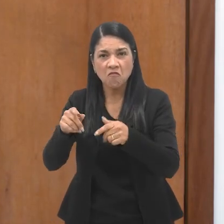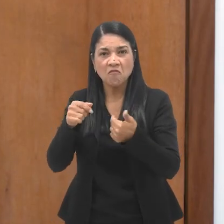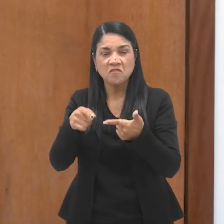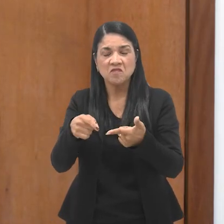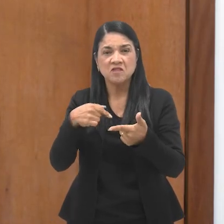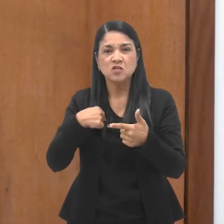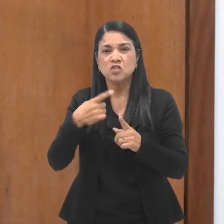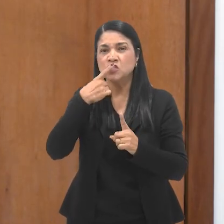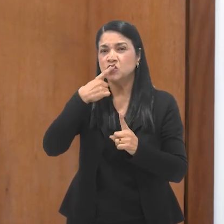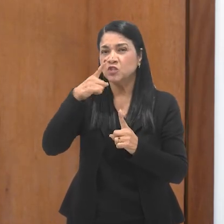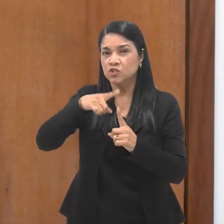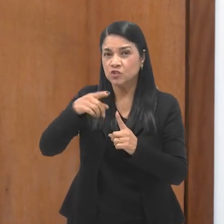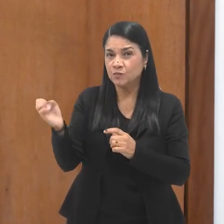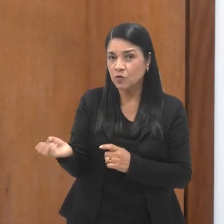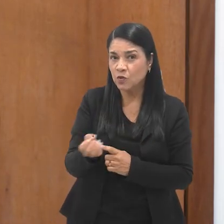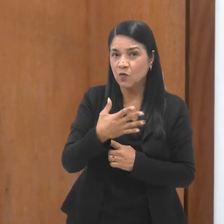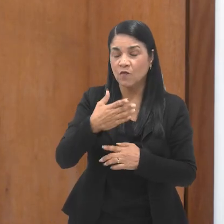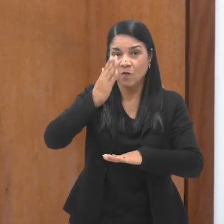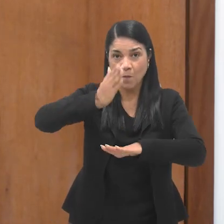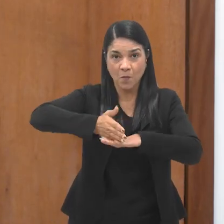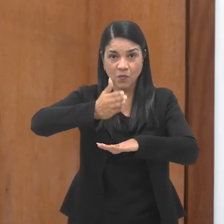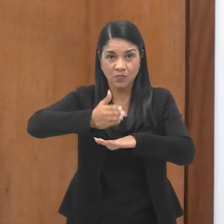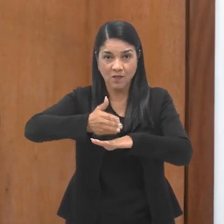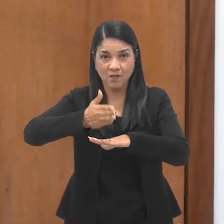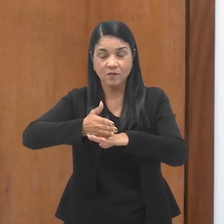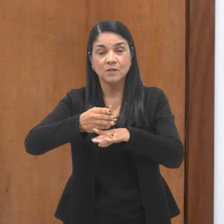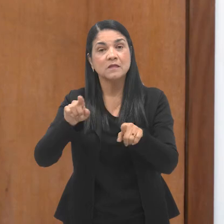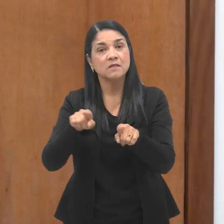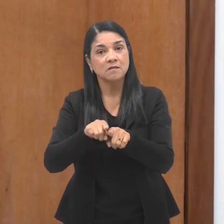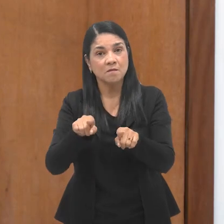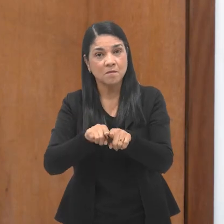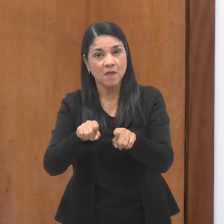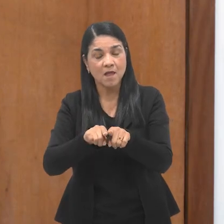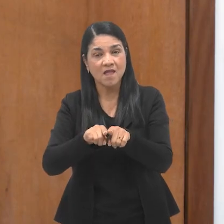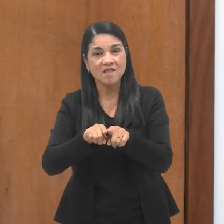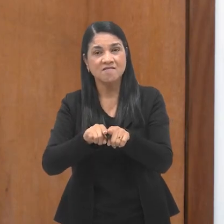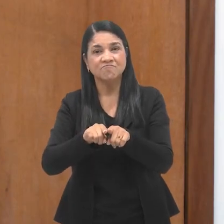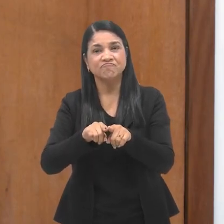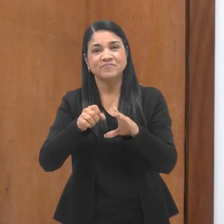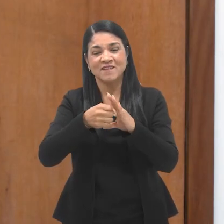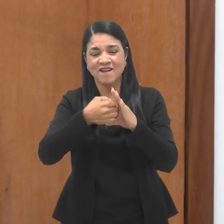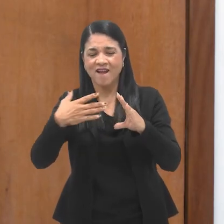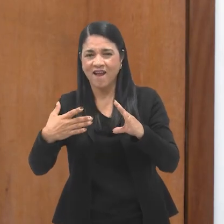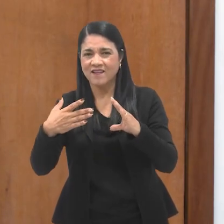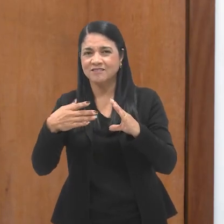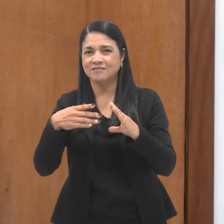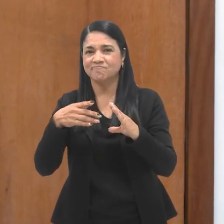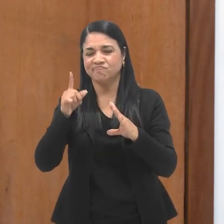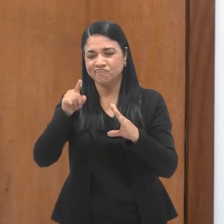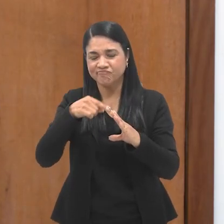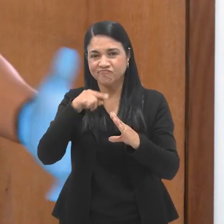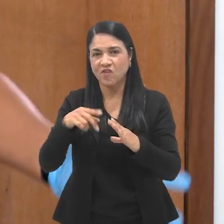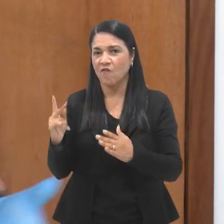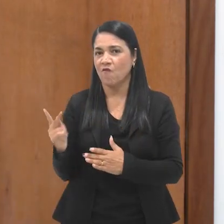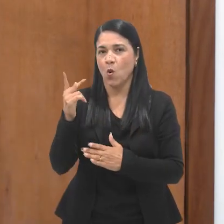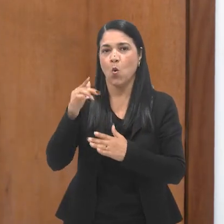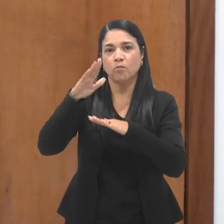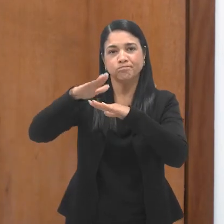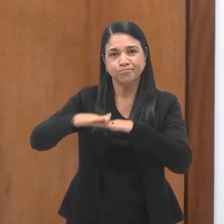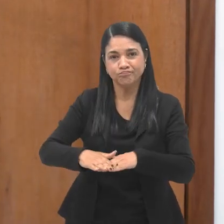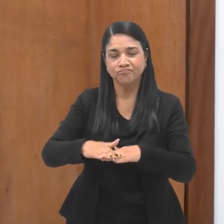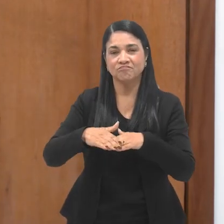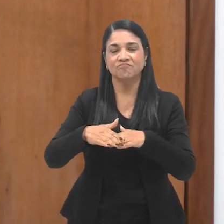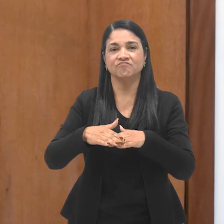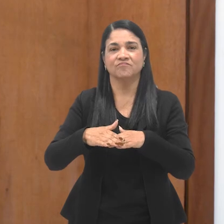consolidar o seu novo estilo, que é o movimento moderno, como também para poder descaracterizar e desvalorizar,